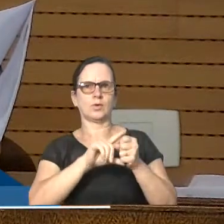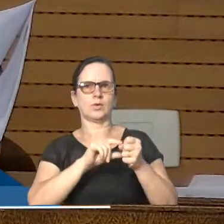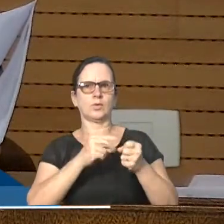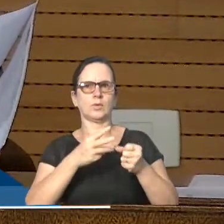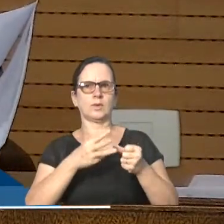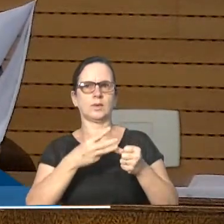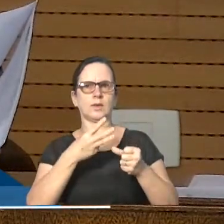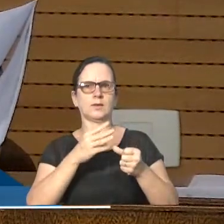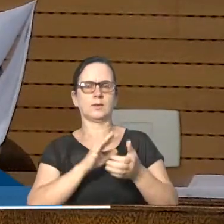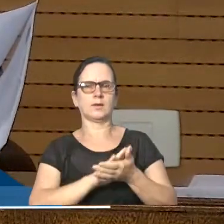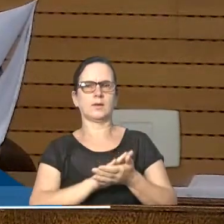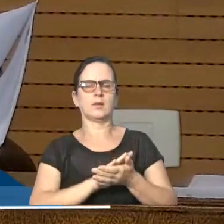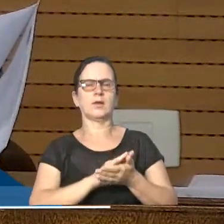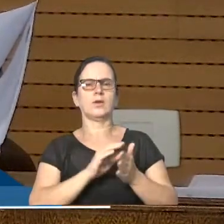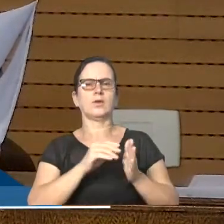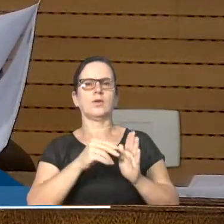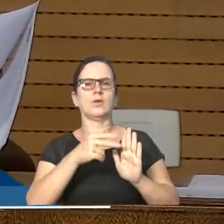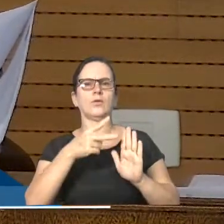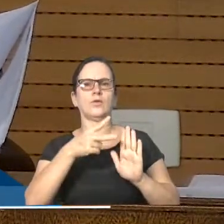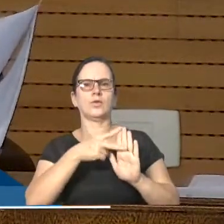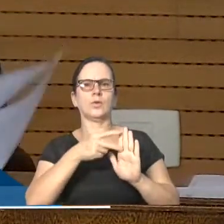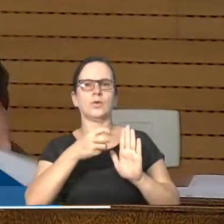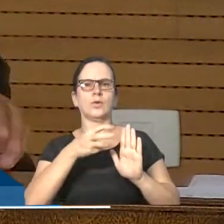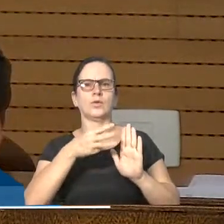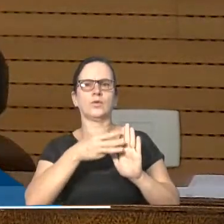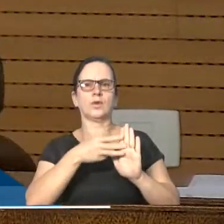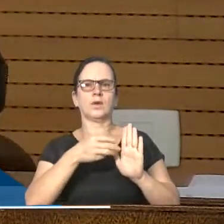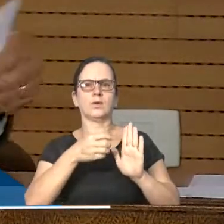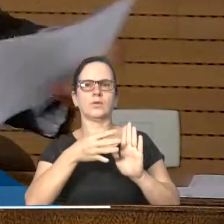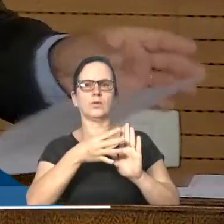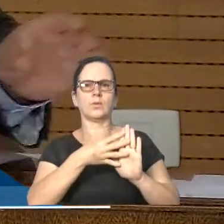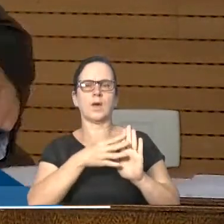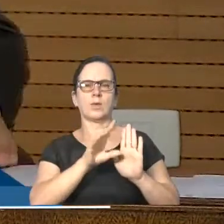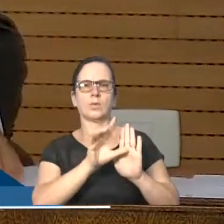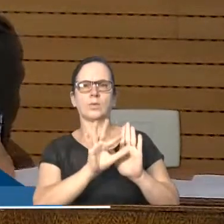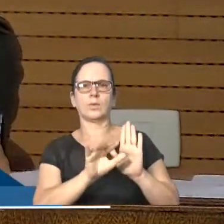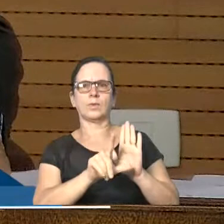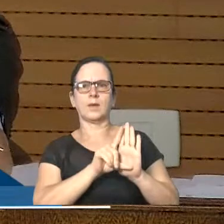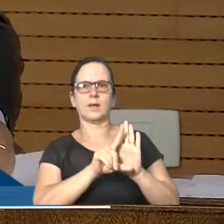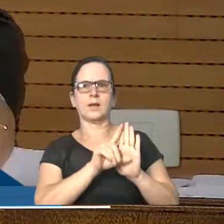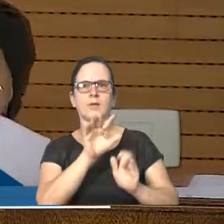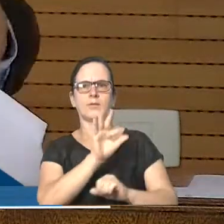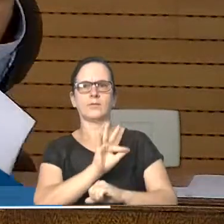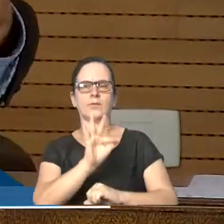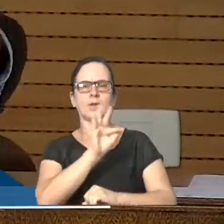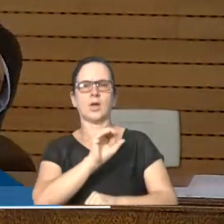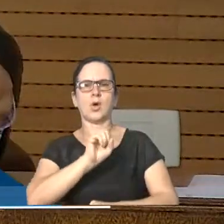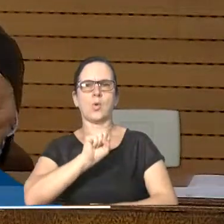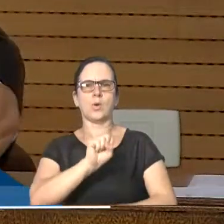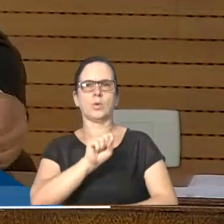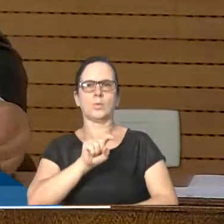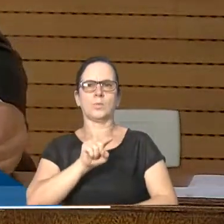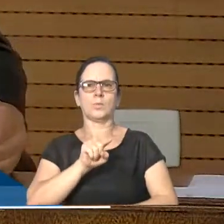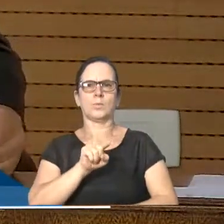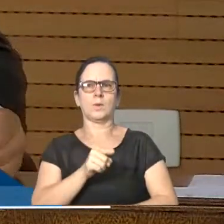3º, 1º, 22, 23, 24, 3º da Lei Federal número